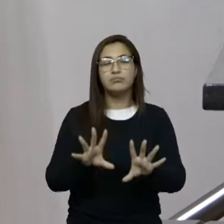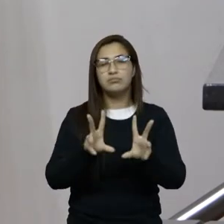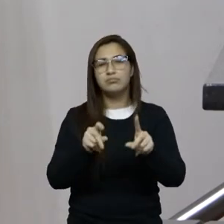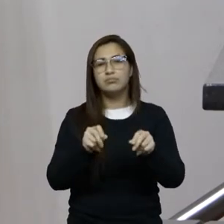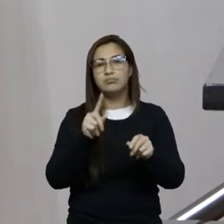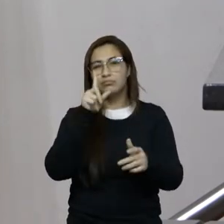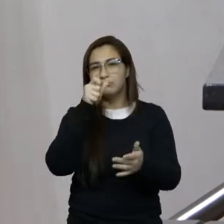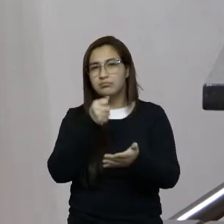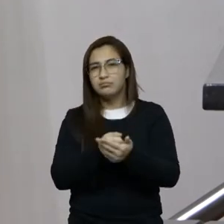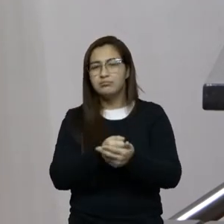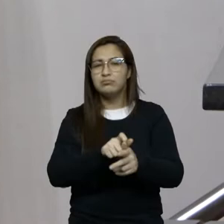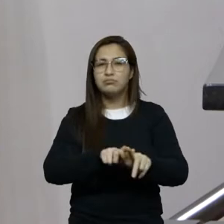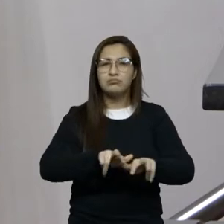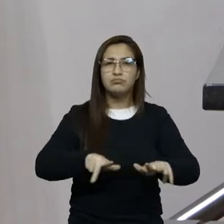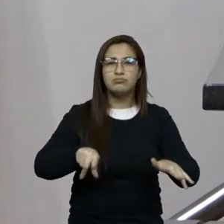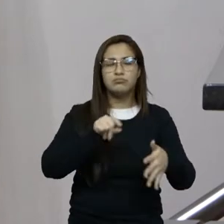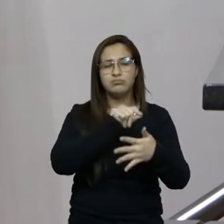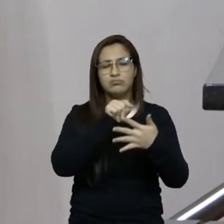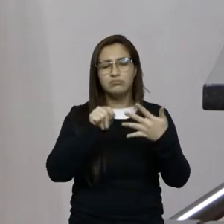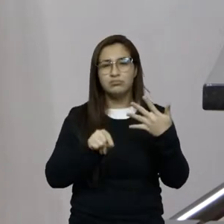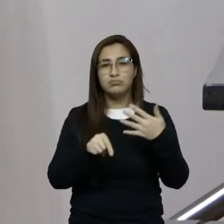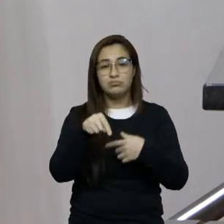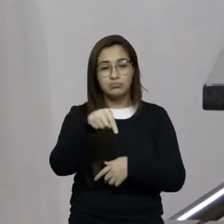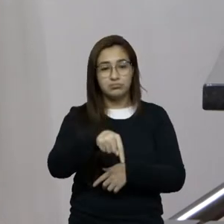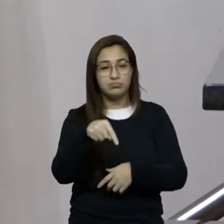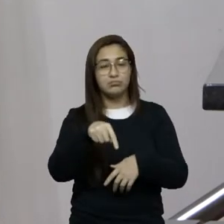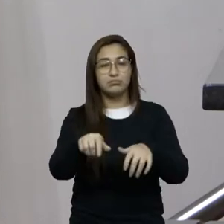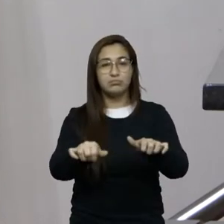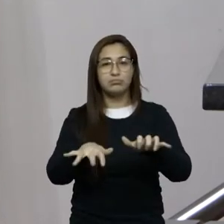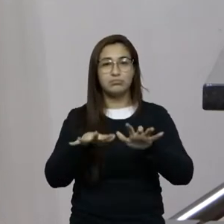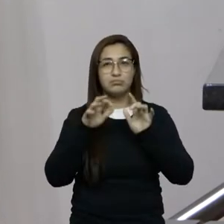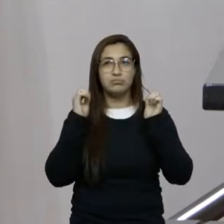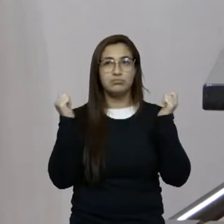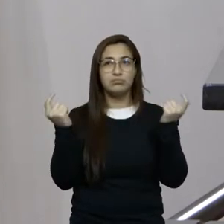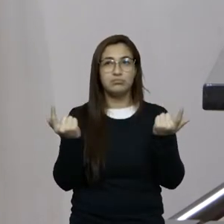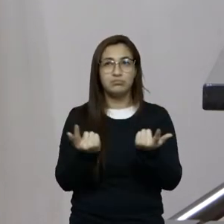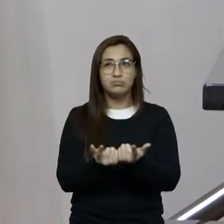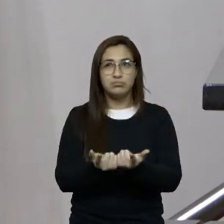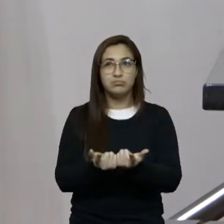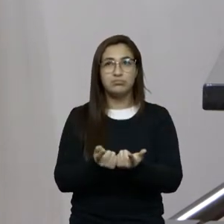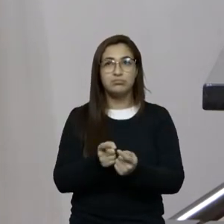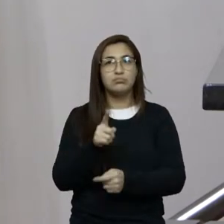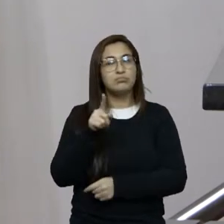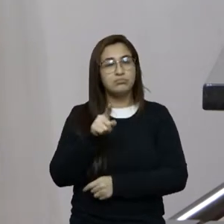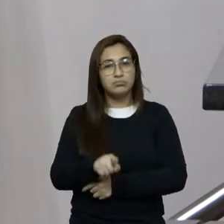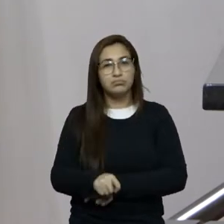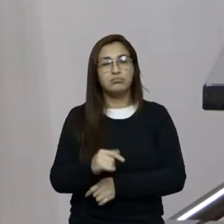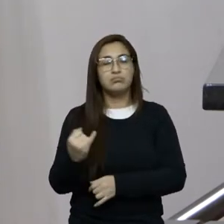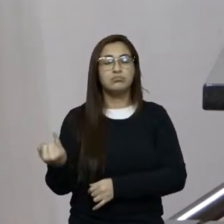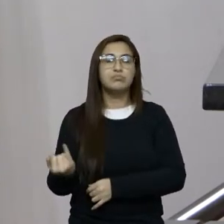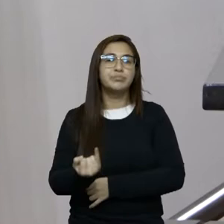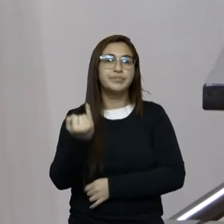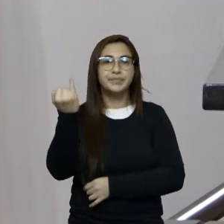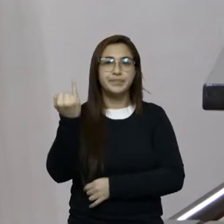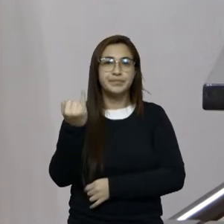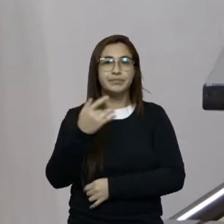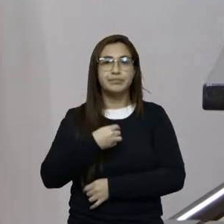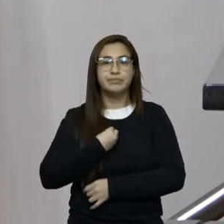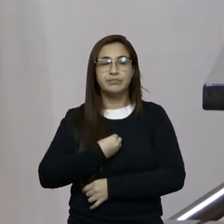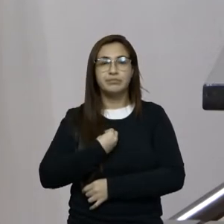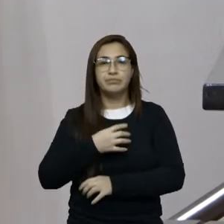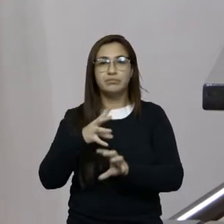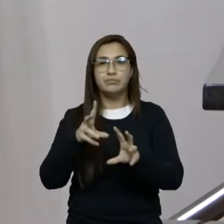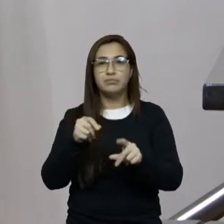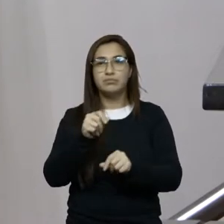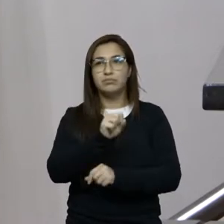que temos que tomar desse plenário e dessa casa que Sem dúvida nenhuma são importantes para a vida do povo